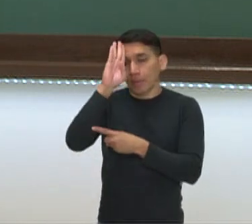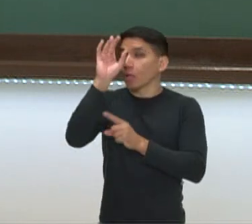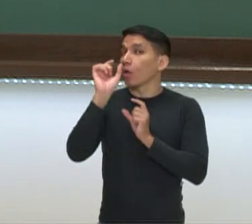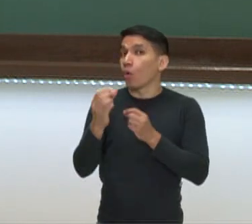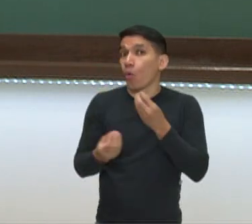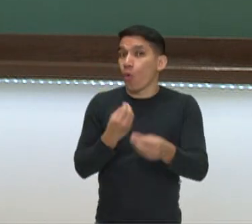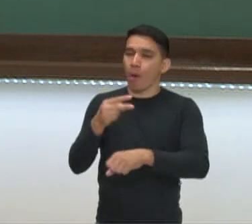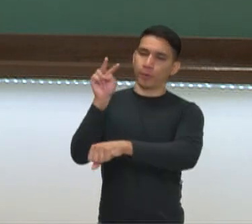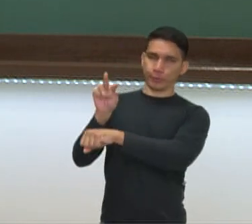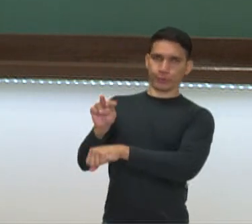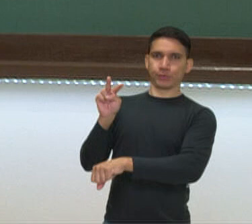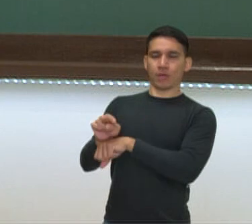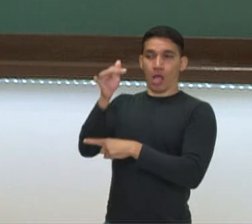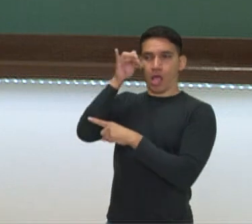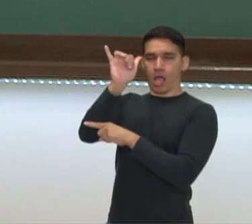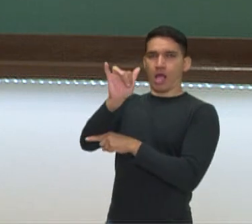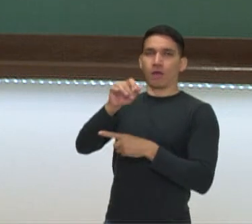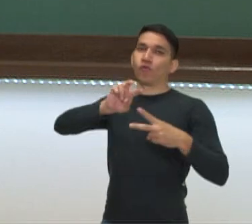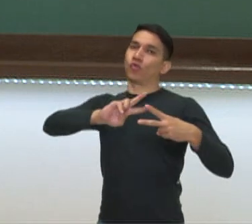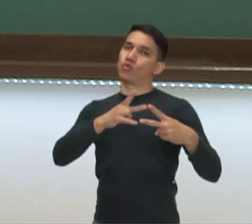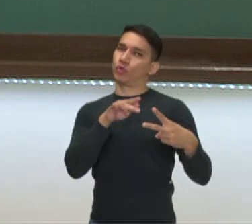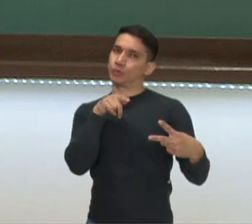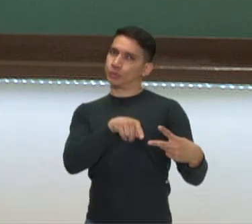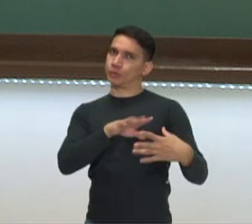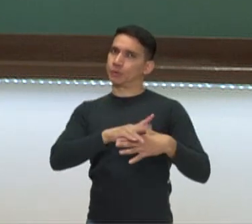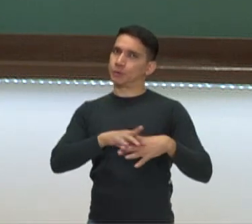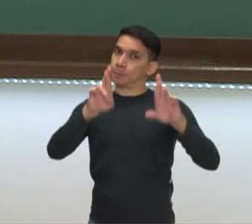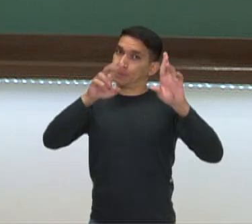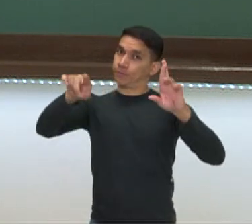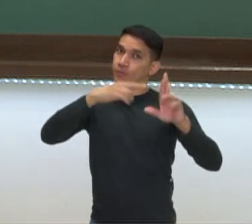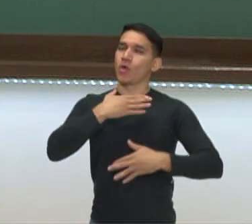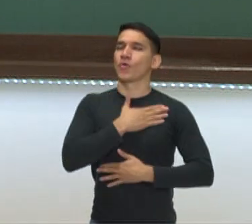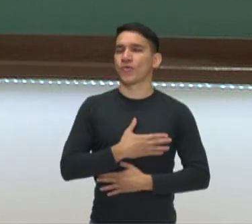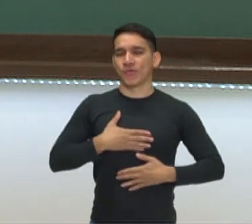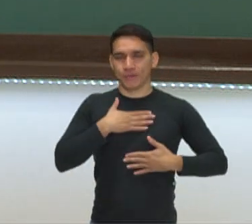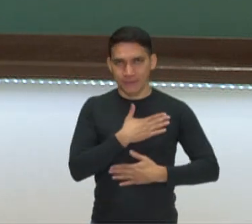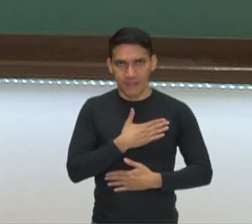como prevenir esses 2 problemas. Espero que vocês tenham